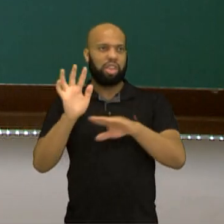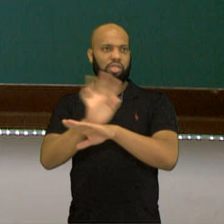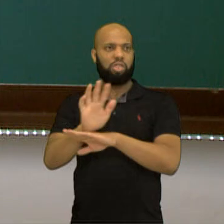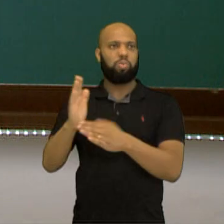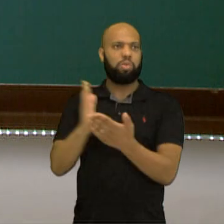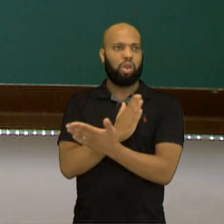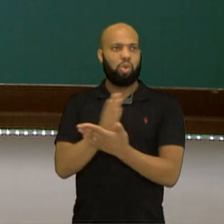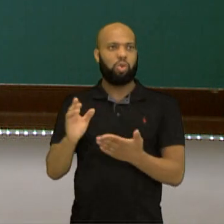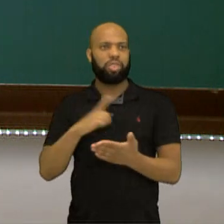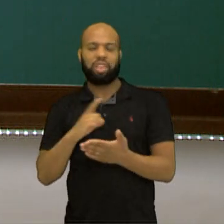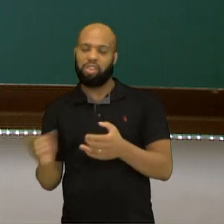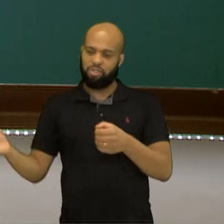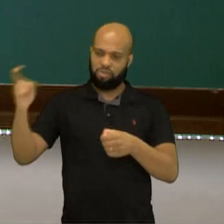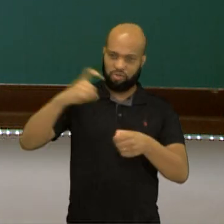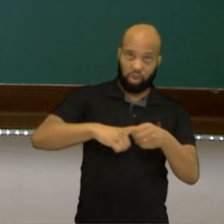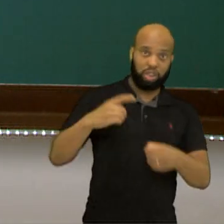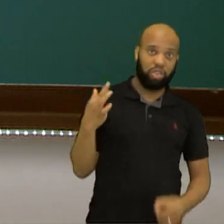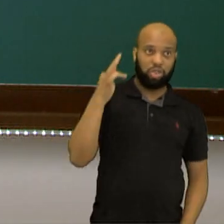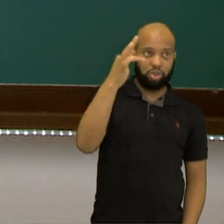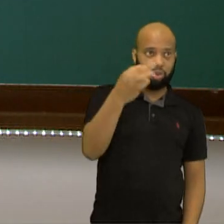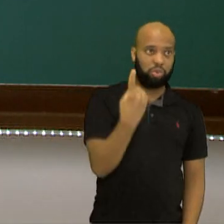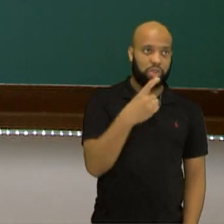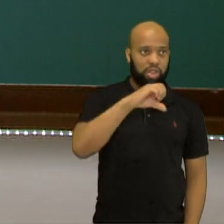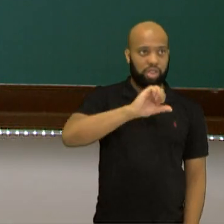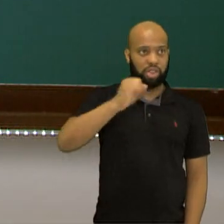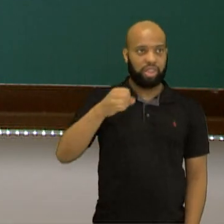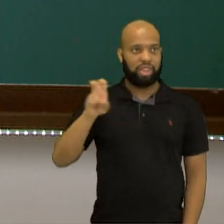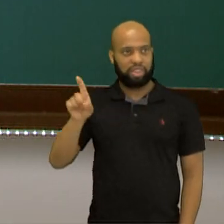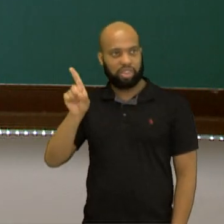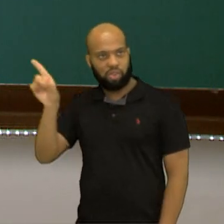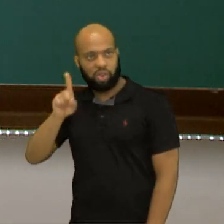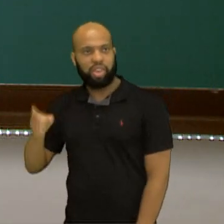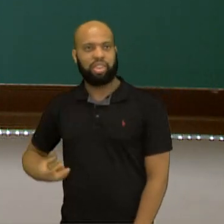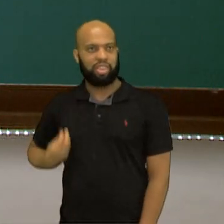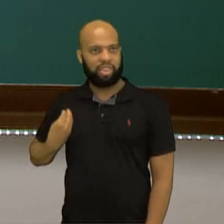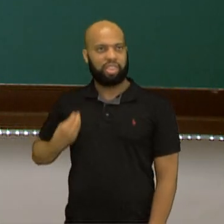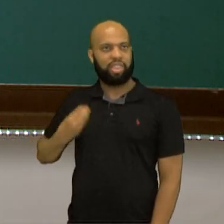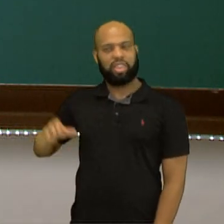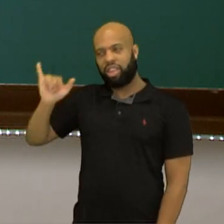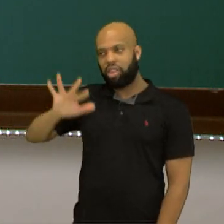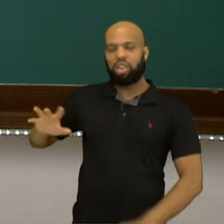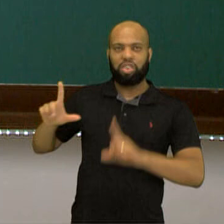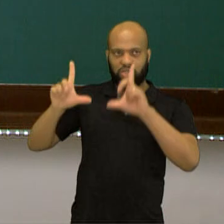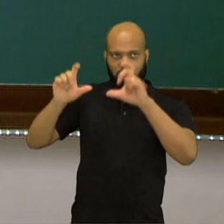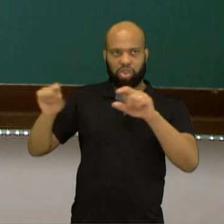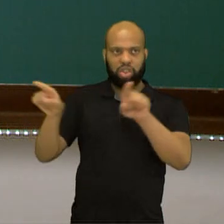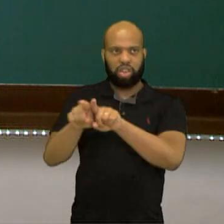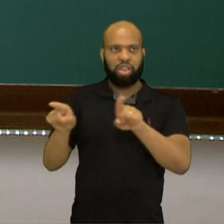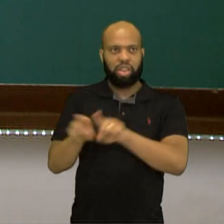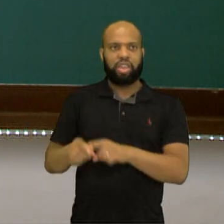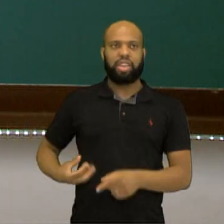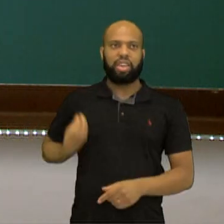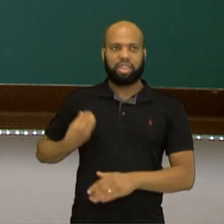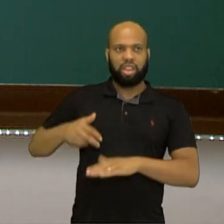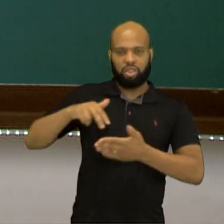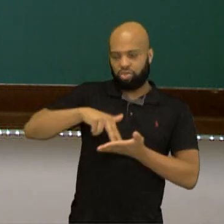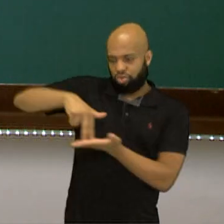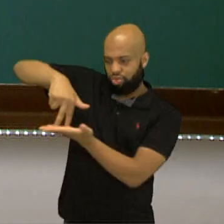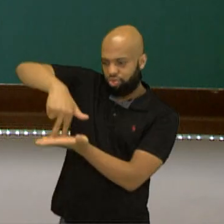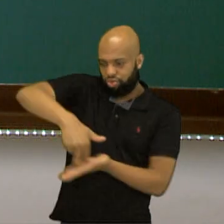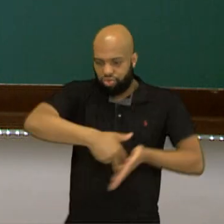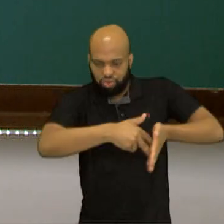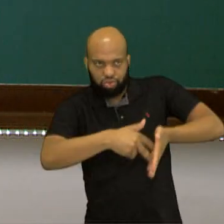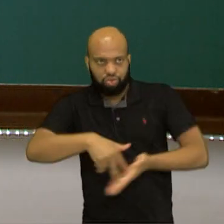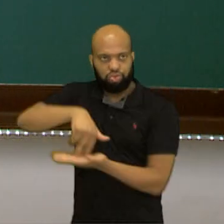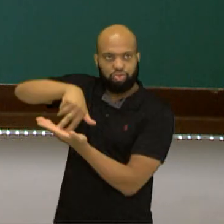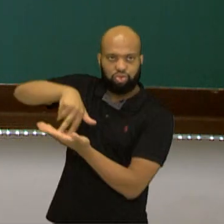Ó, De Volta para o Futuro, em 1985, que é esse aqui que está na imagem, né? Que ele está em cima do skate, que é o skate